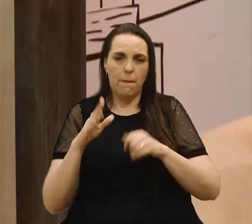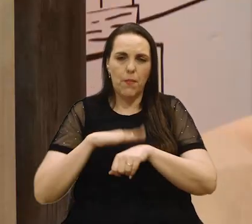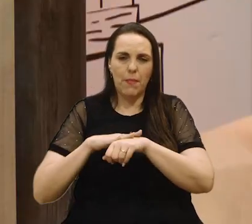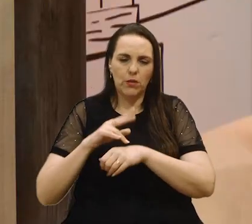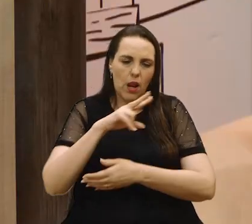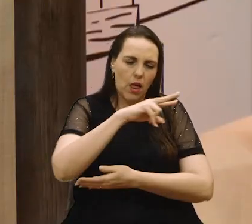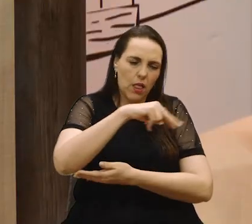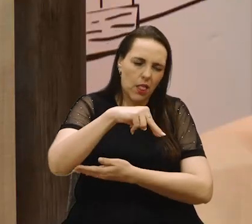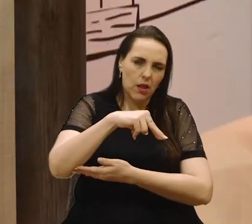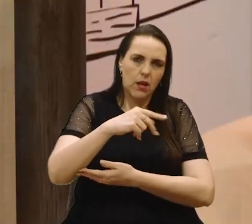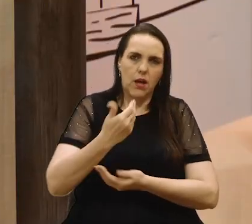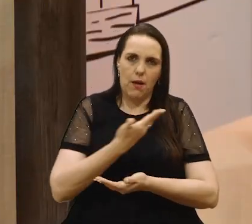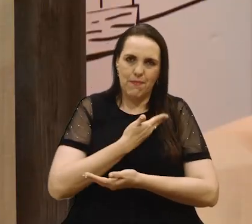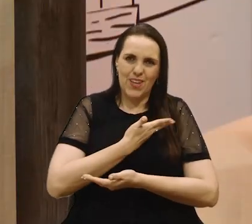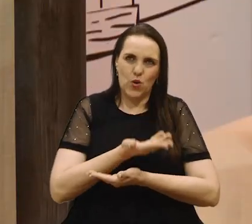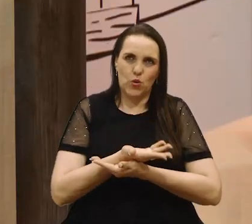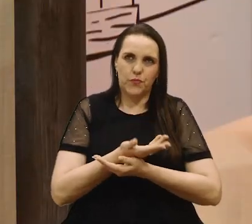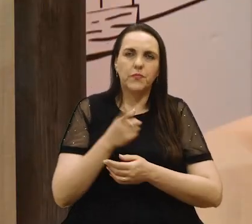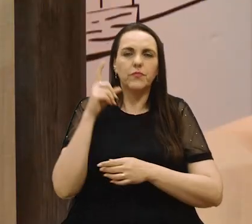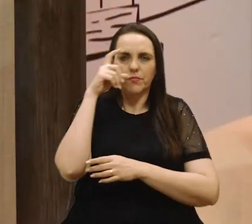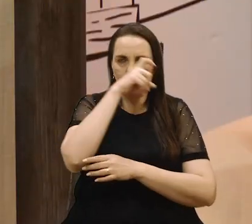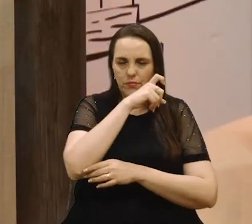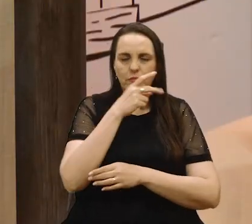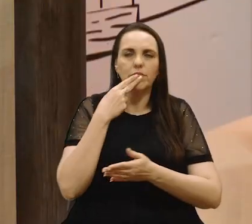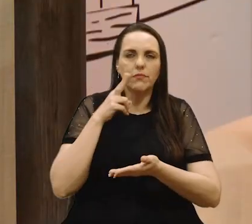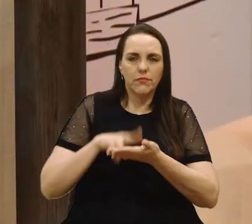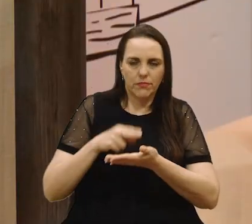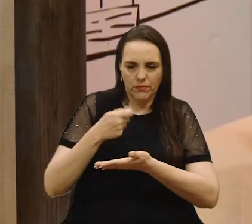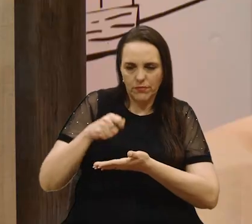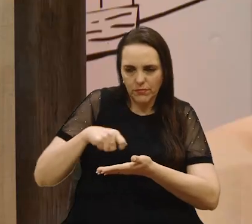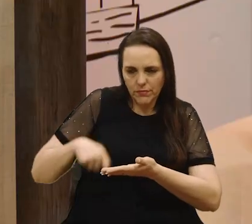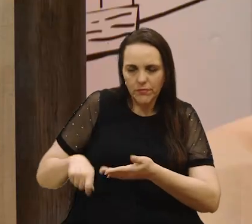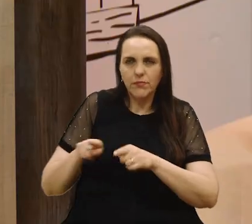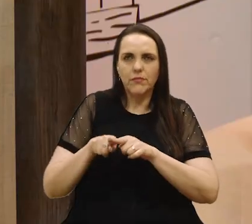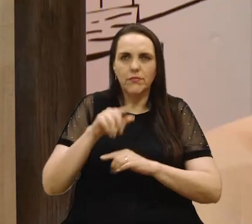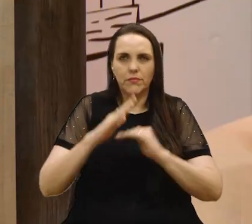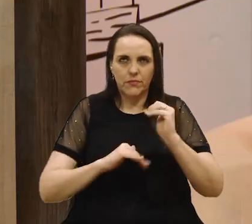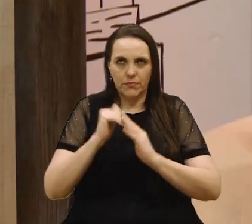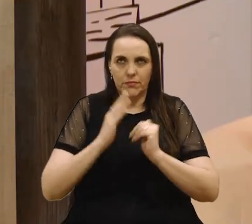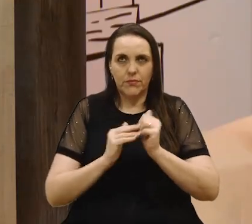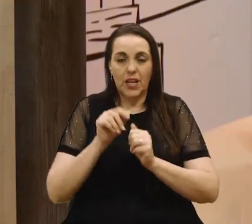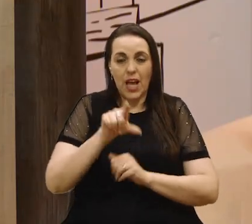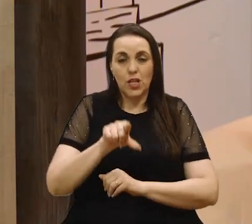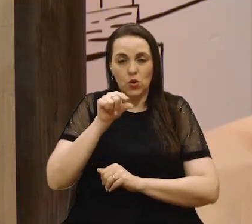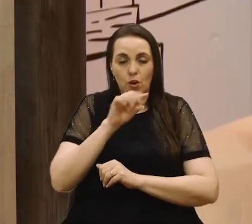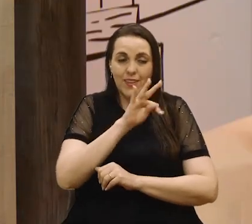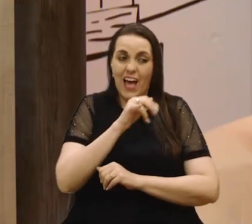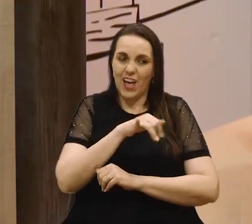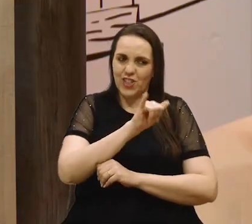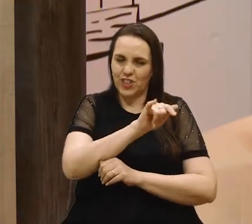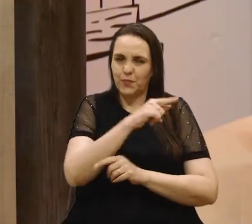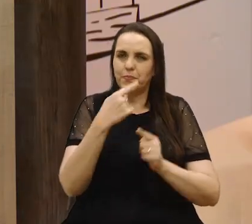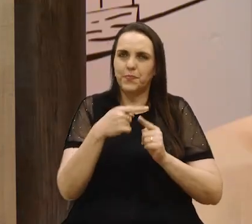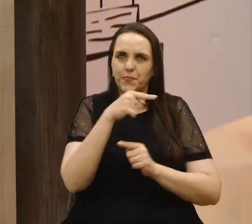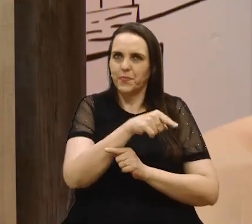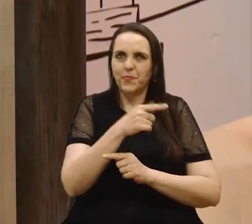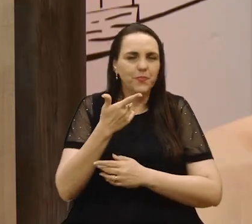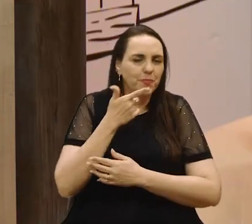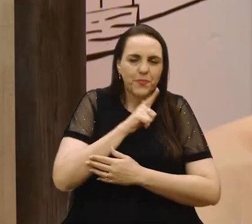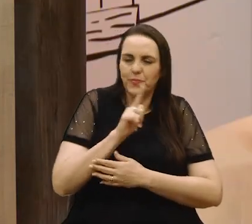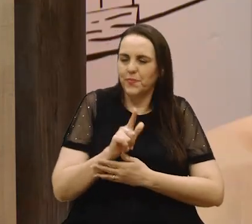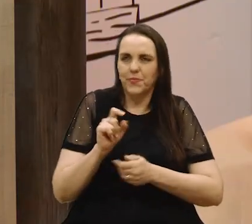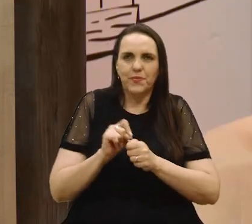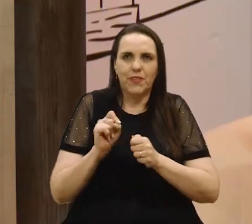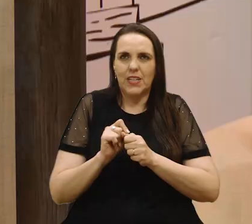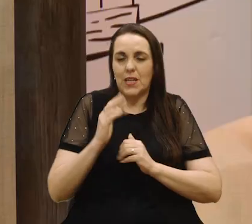os olhos dele. E tem a questão também que ela tinha dificuldade das cartas. Quando foi proposto o exercício, ela escolheu a Tati justamente porque ela